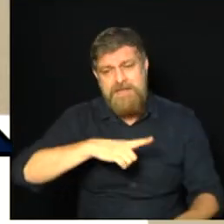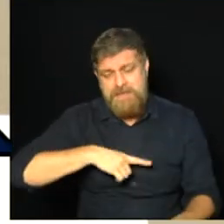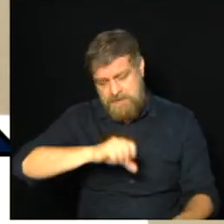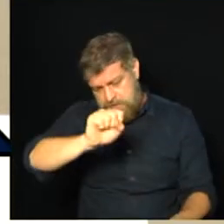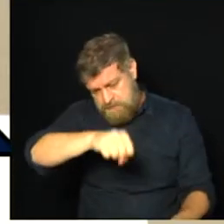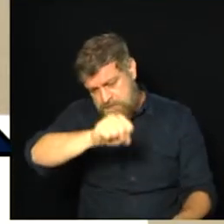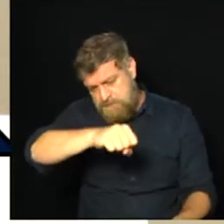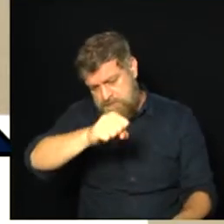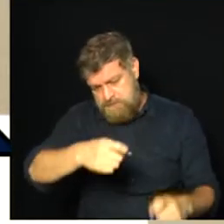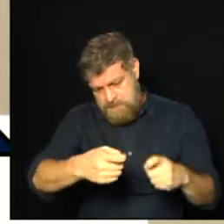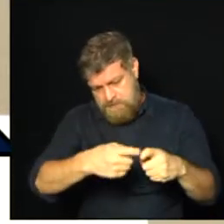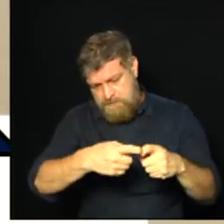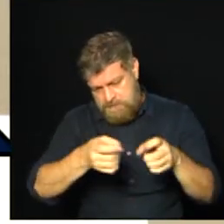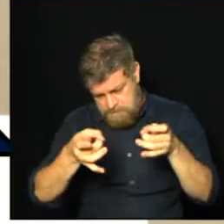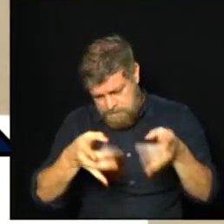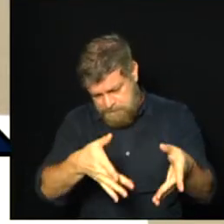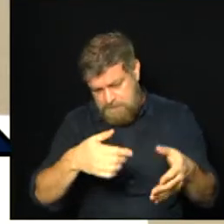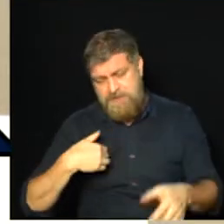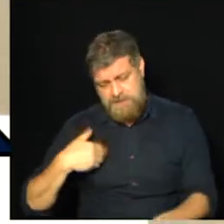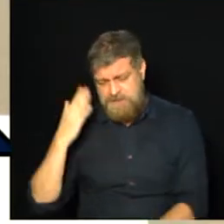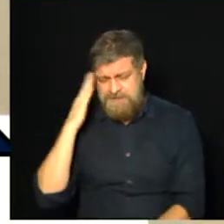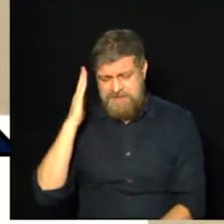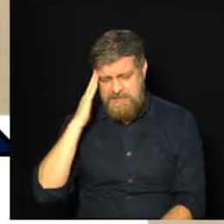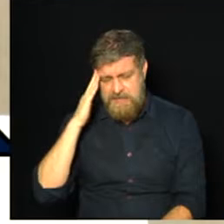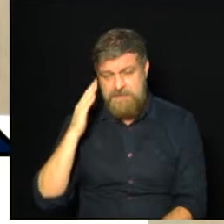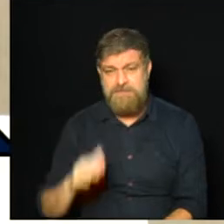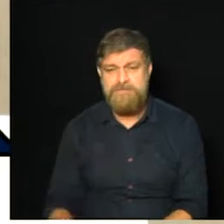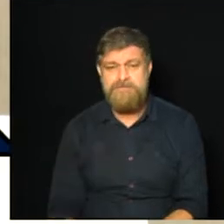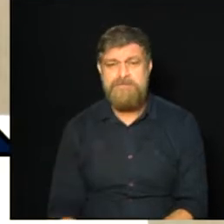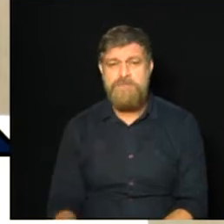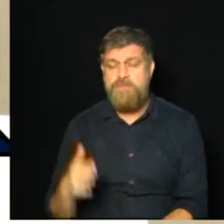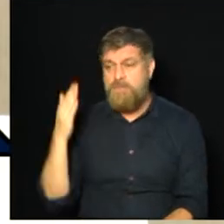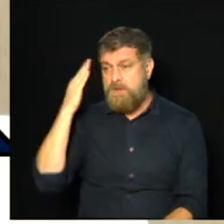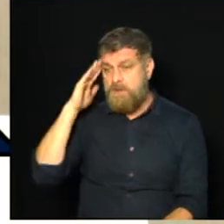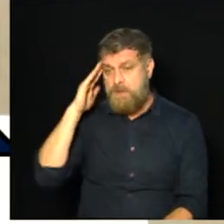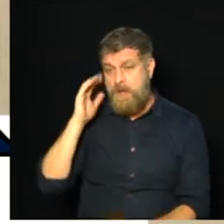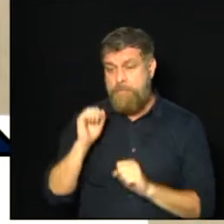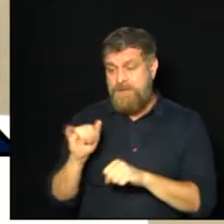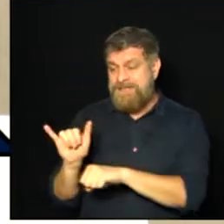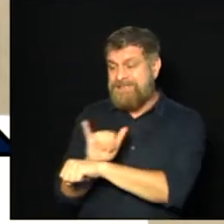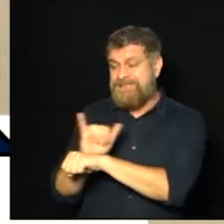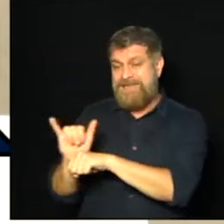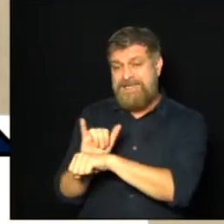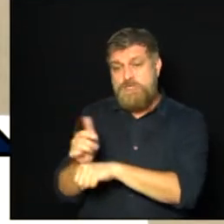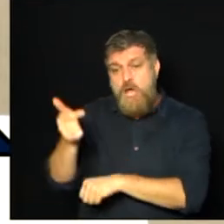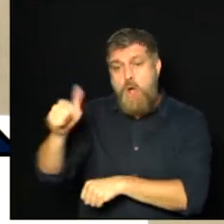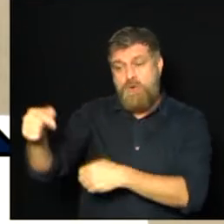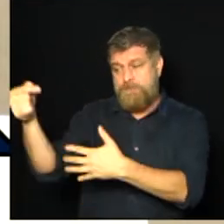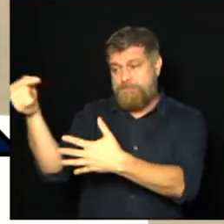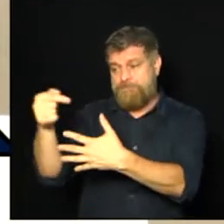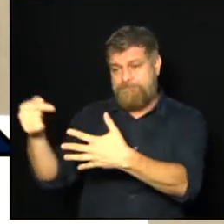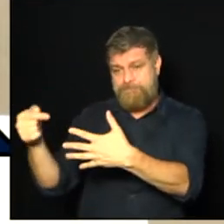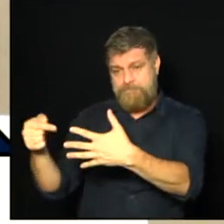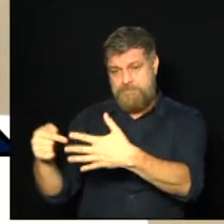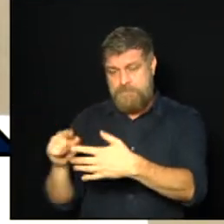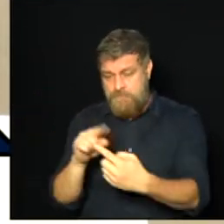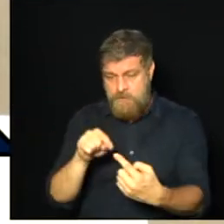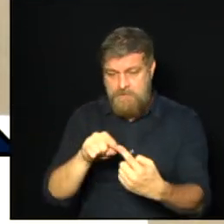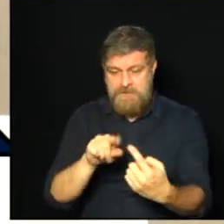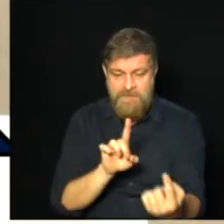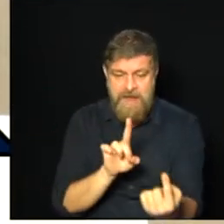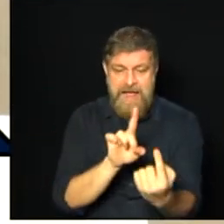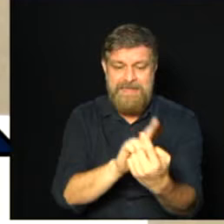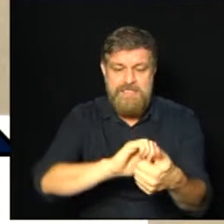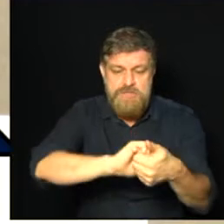Não, assim, a gente não está aqui iludido, mas a gente entende que poderia ter outras opções para poder garantir esse atendimento